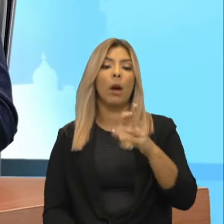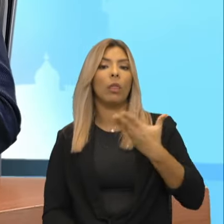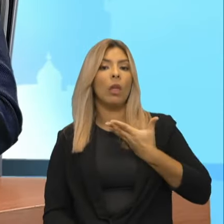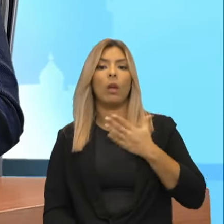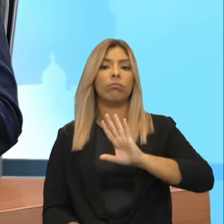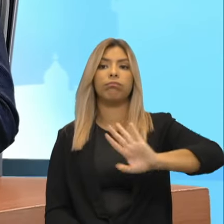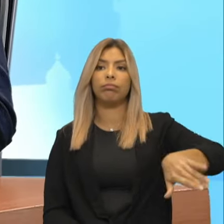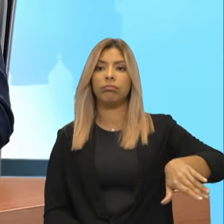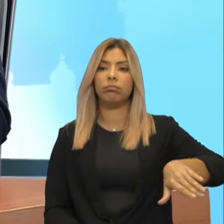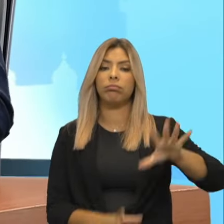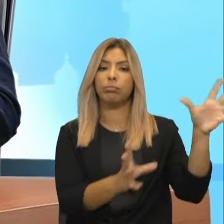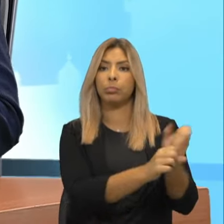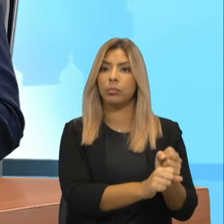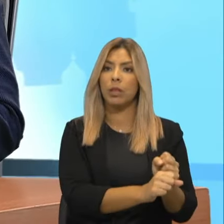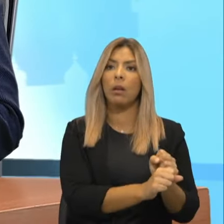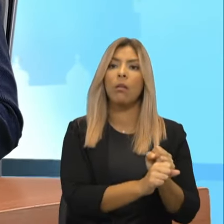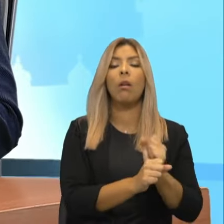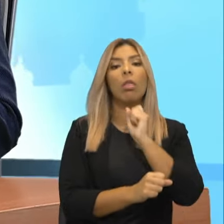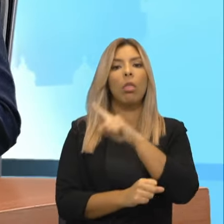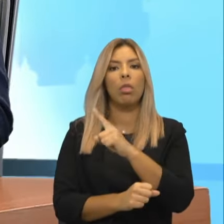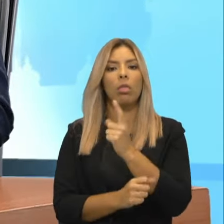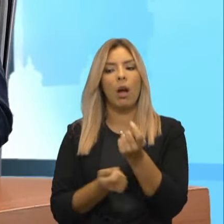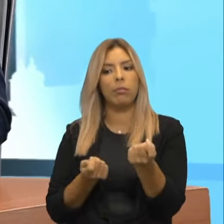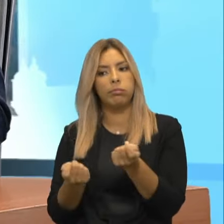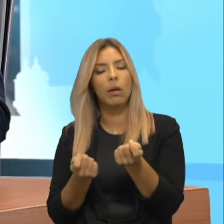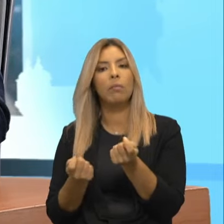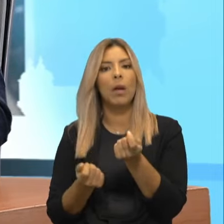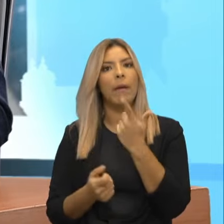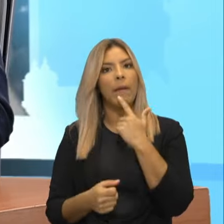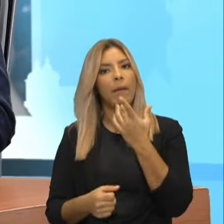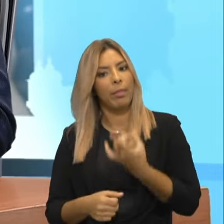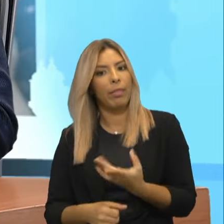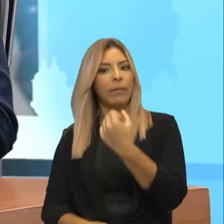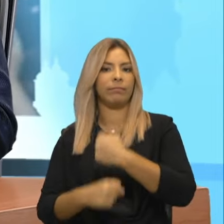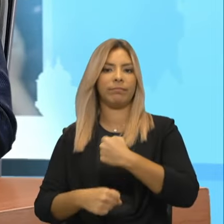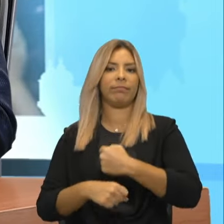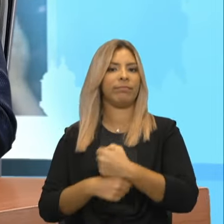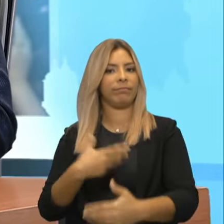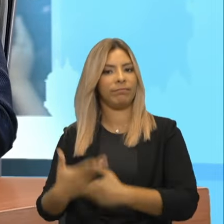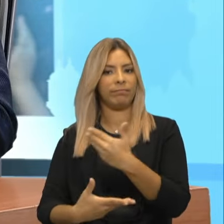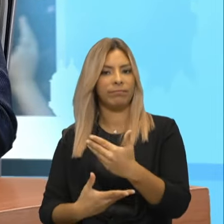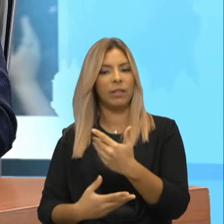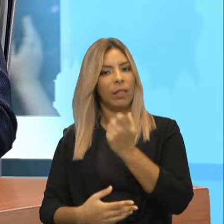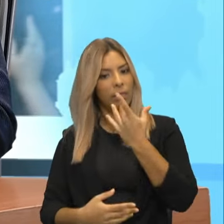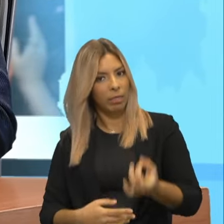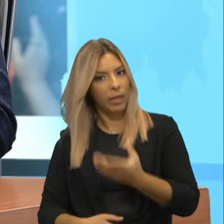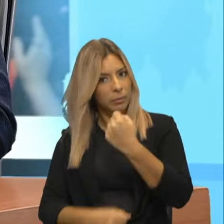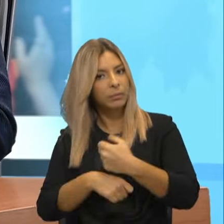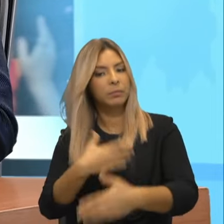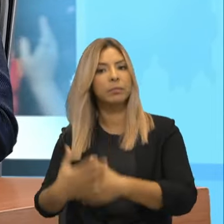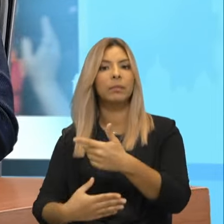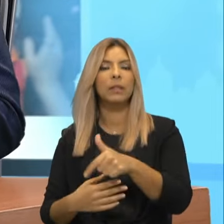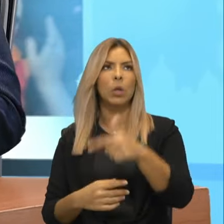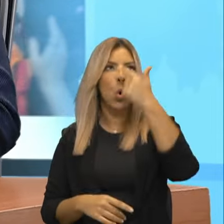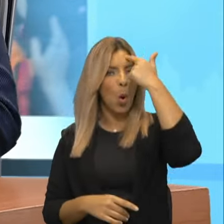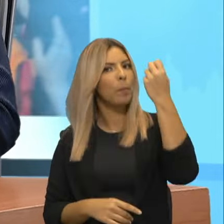desapareceu. E, portanto, compensou a estratégia do deixem-me trabalhar. E essa ideia do deixem-me trabalhar, as pessoas também entendem. A